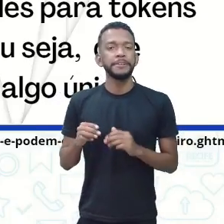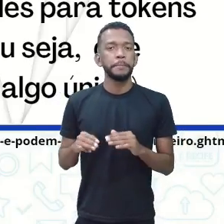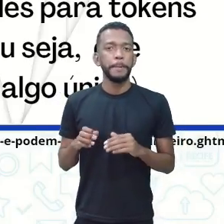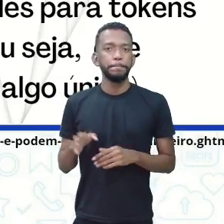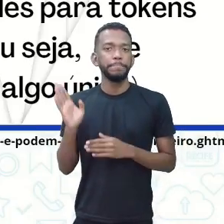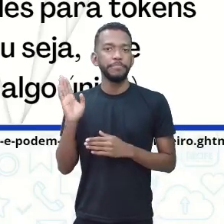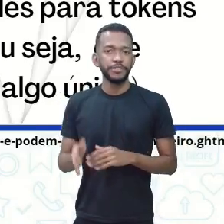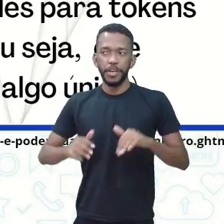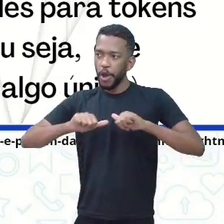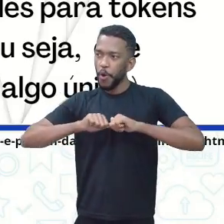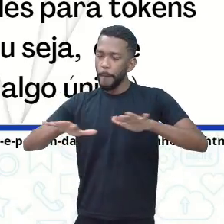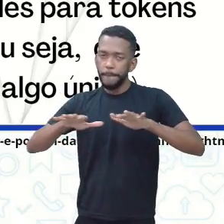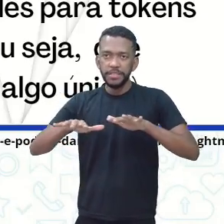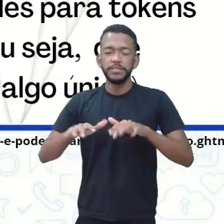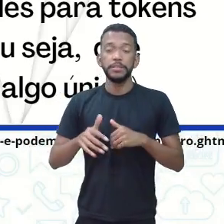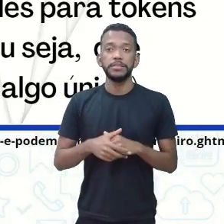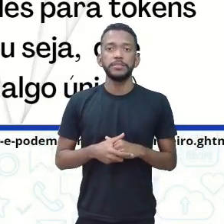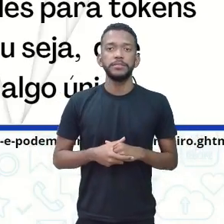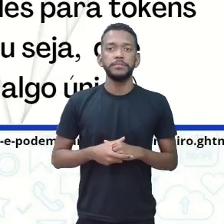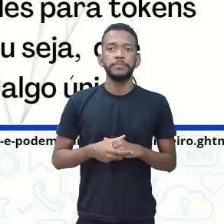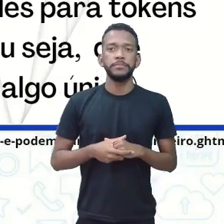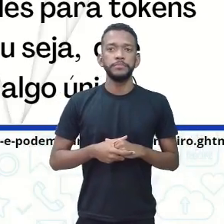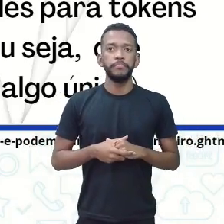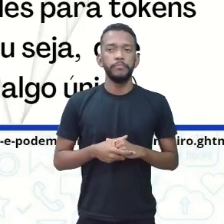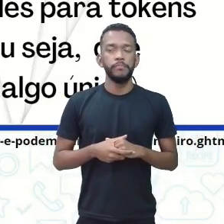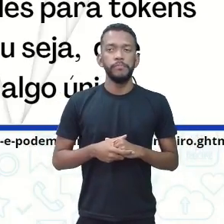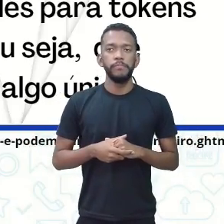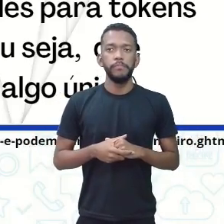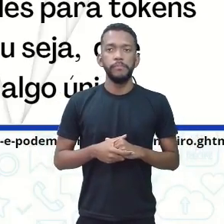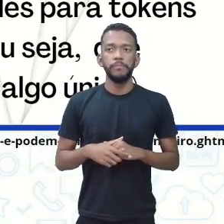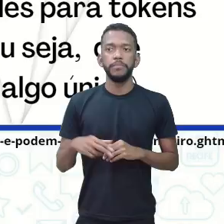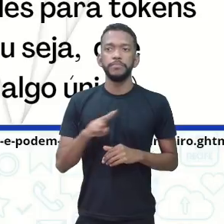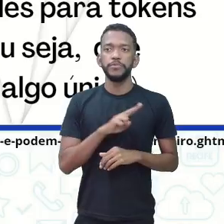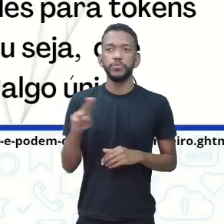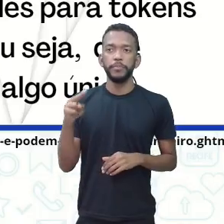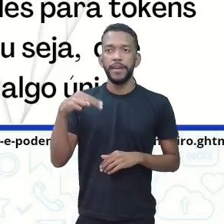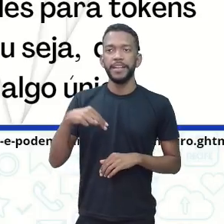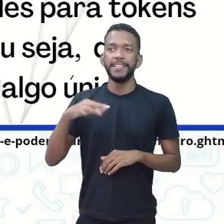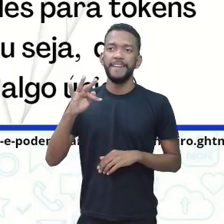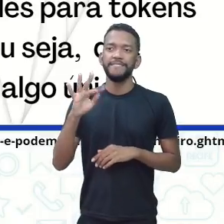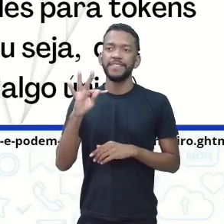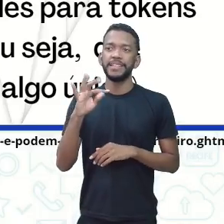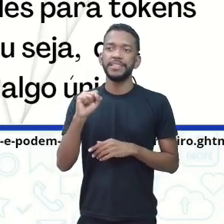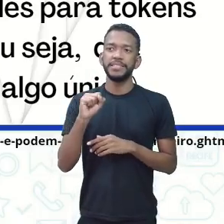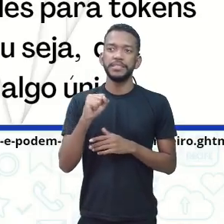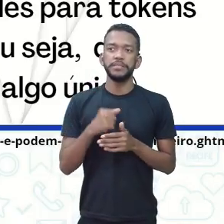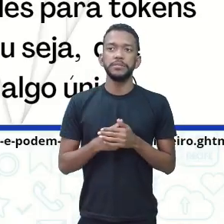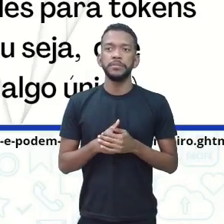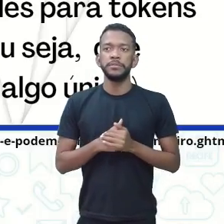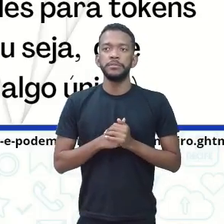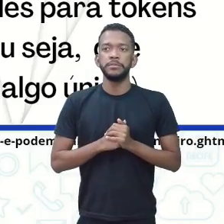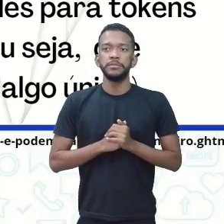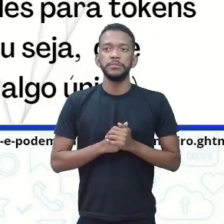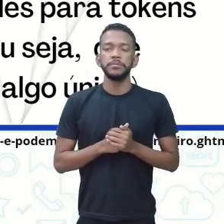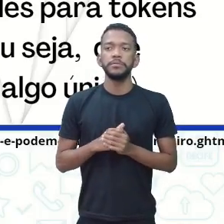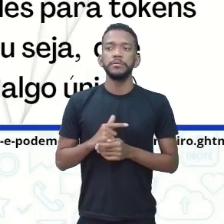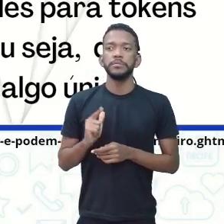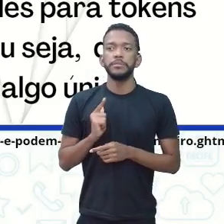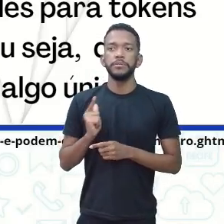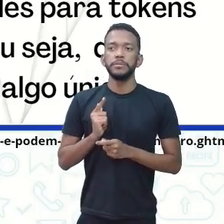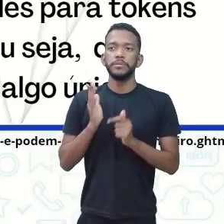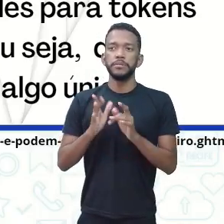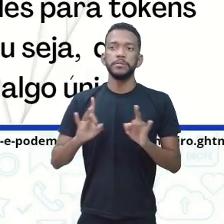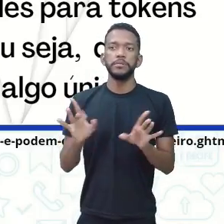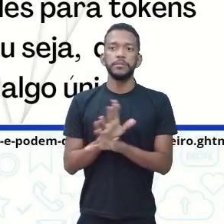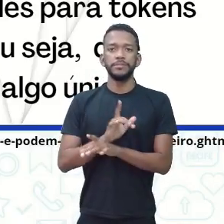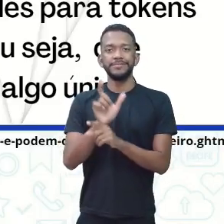são comercializados por NFTs. Mas o que é que isso significa? É uma sigla